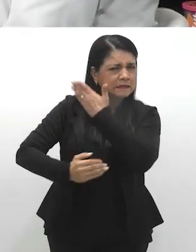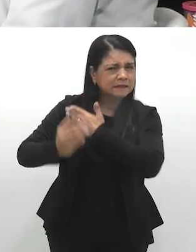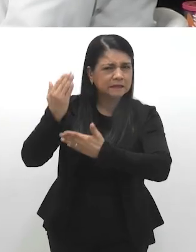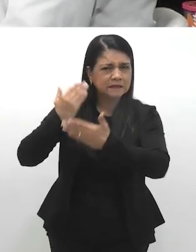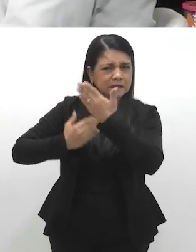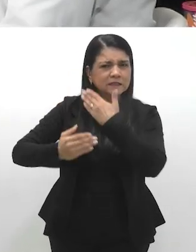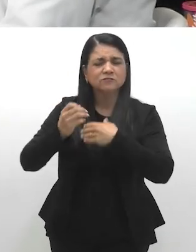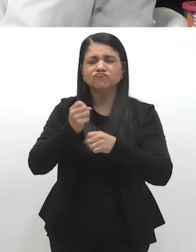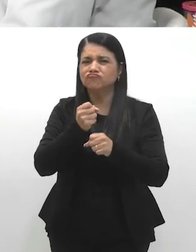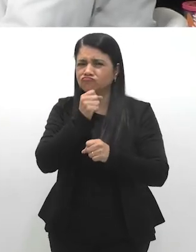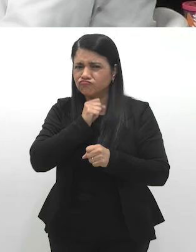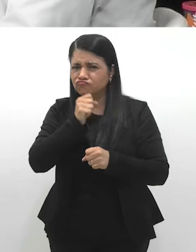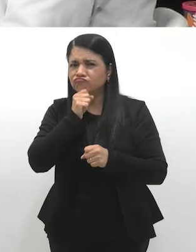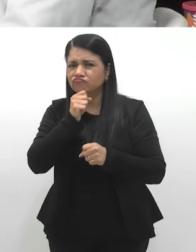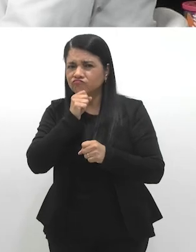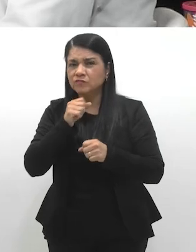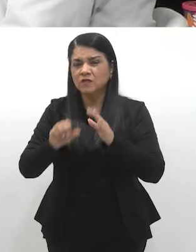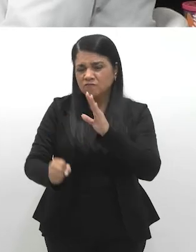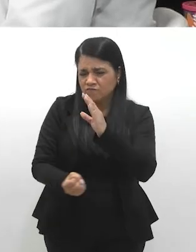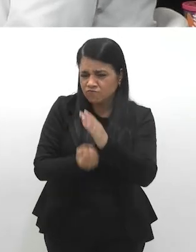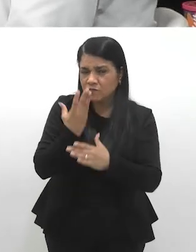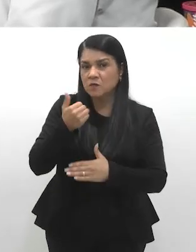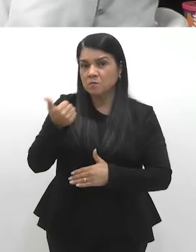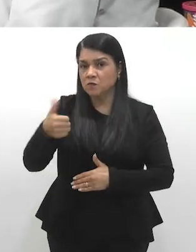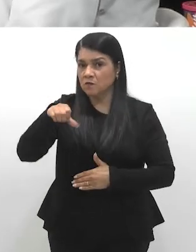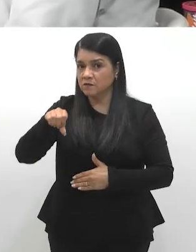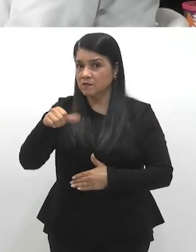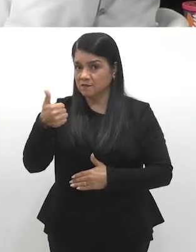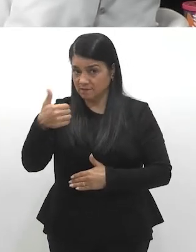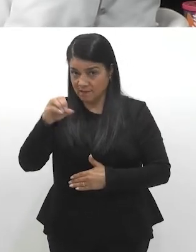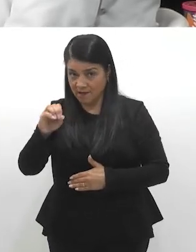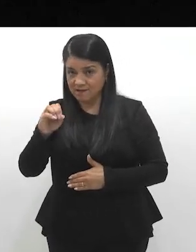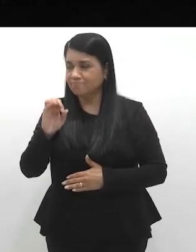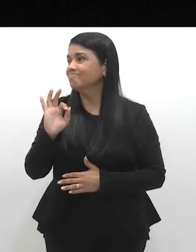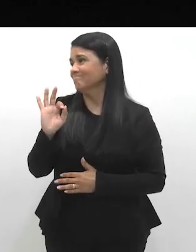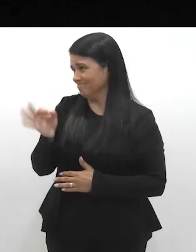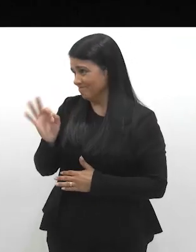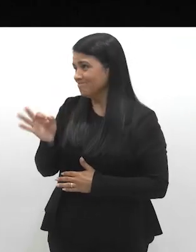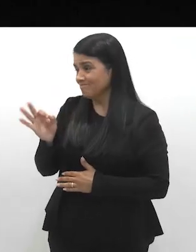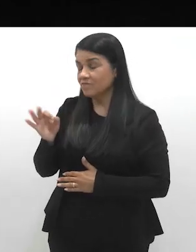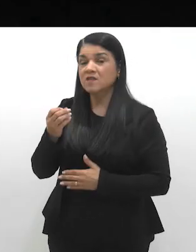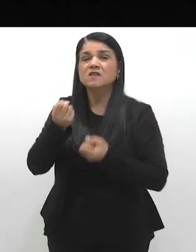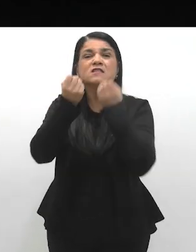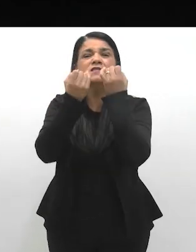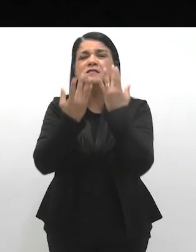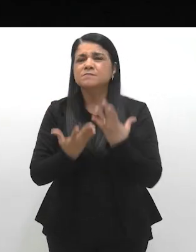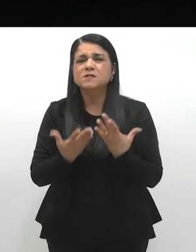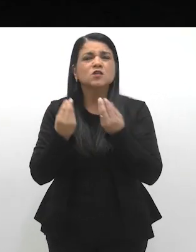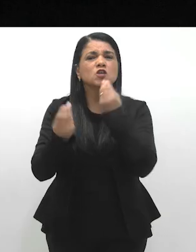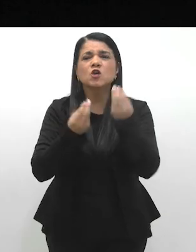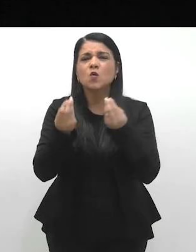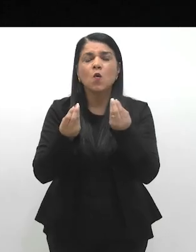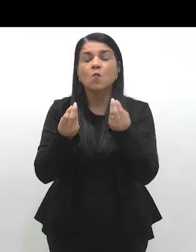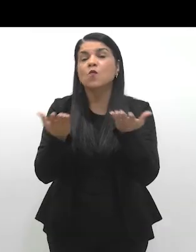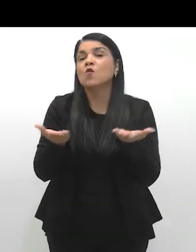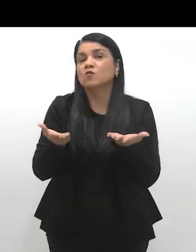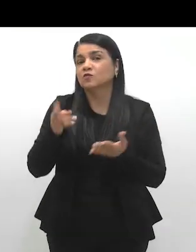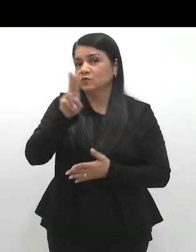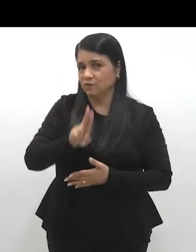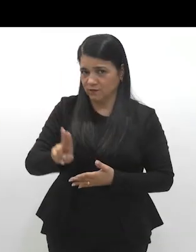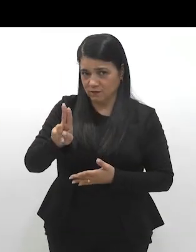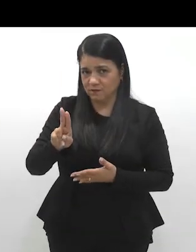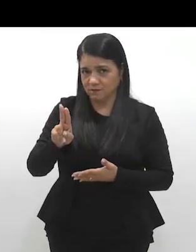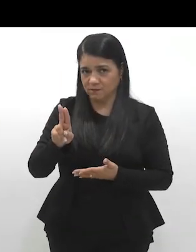Brasil, que foi fundada em 1910, não é isso? Exato. Eu queria que o senhor me falasse um pouco como é que está a Rural